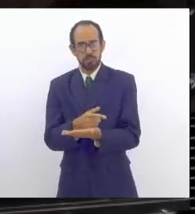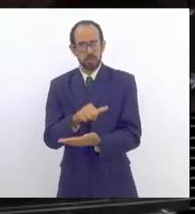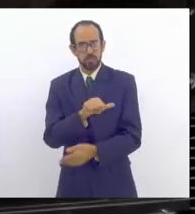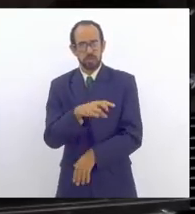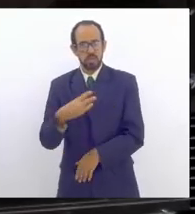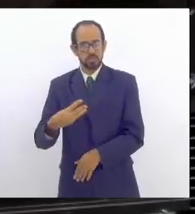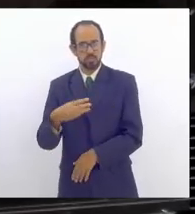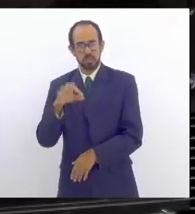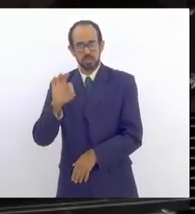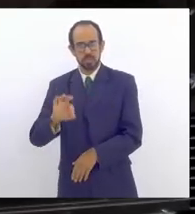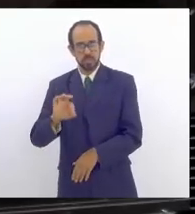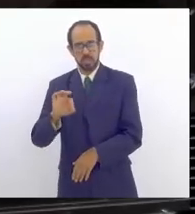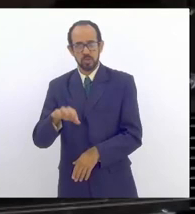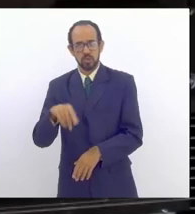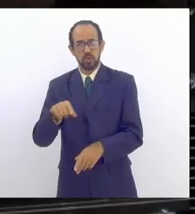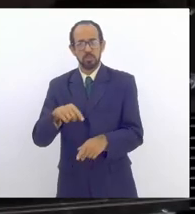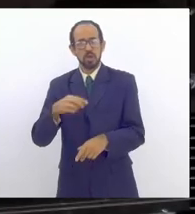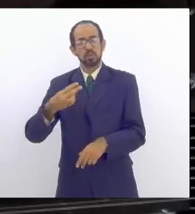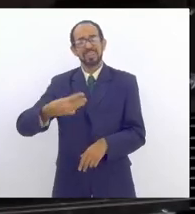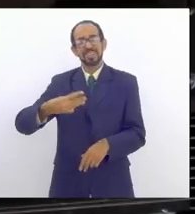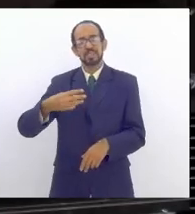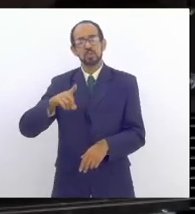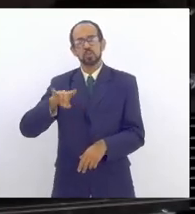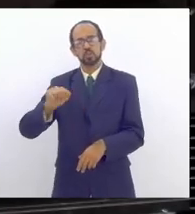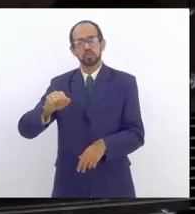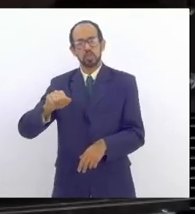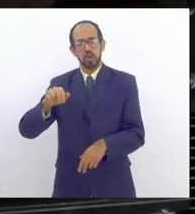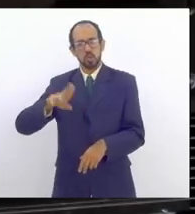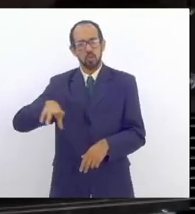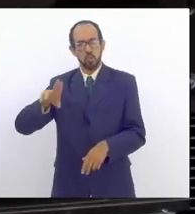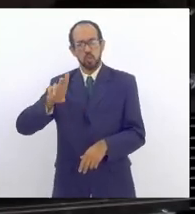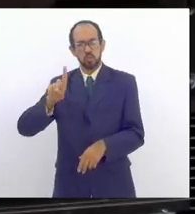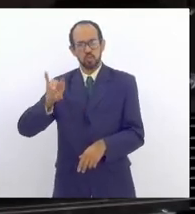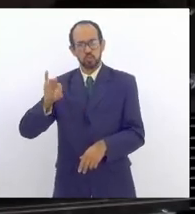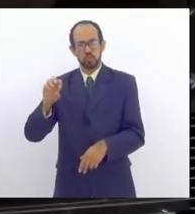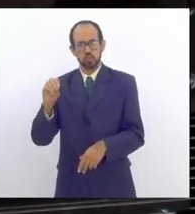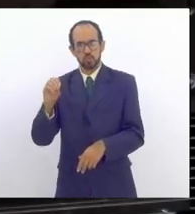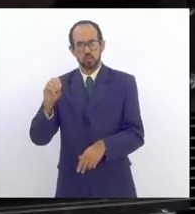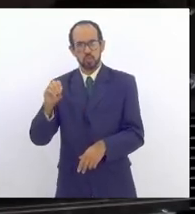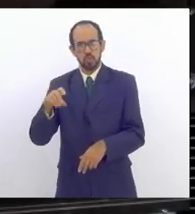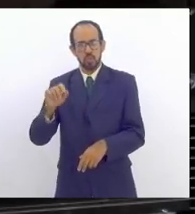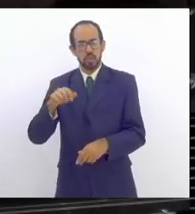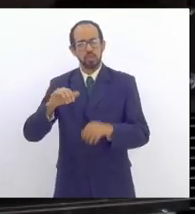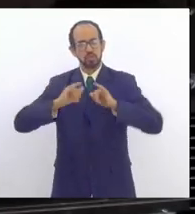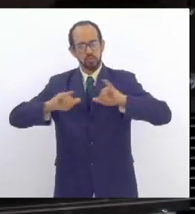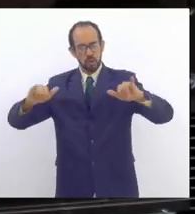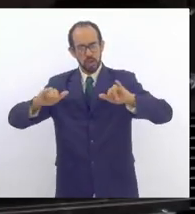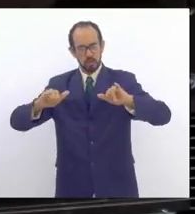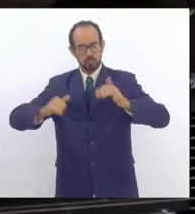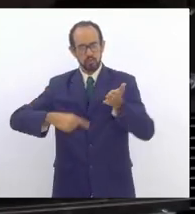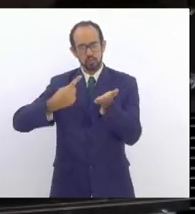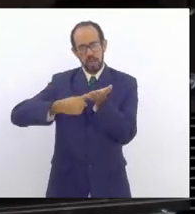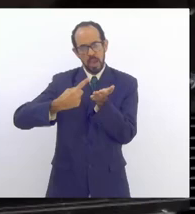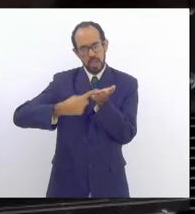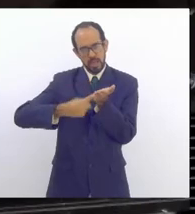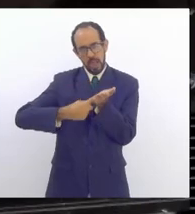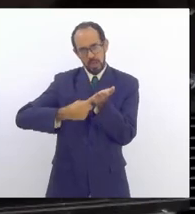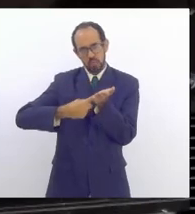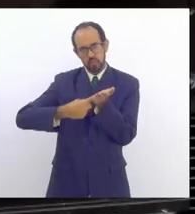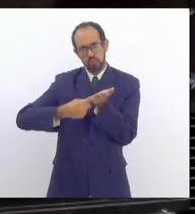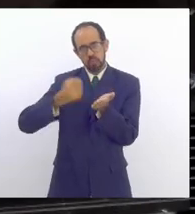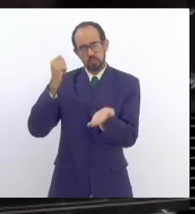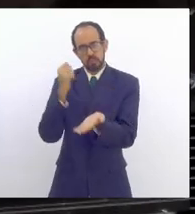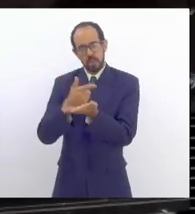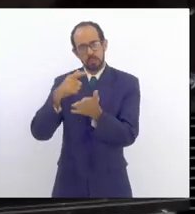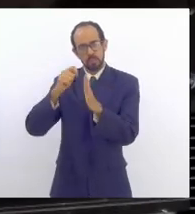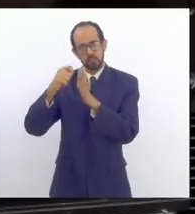3º dia útil, divulgando no início do ano o tão sonhado calendário de pagamento. Um compromisso que assumimos em